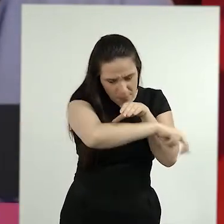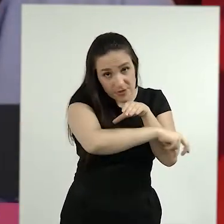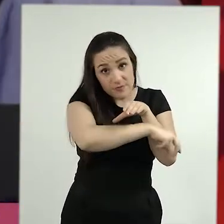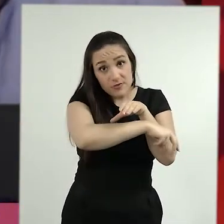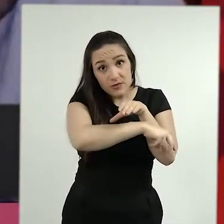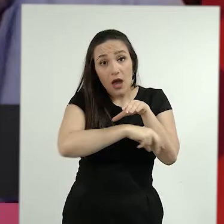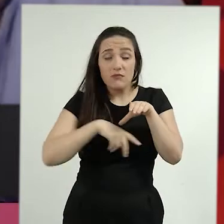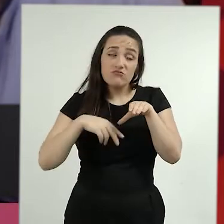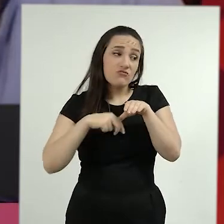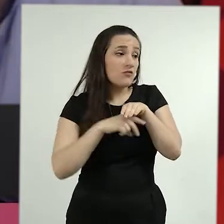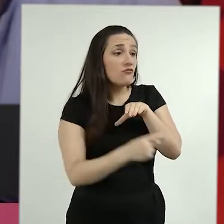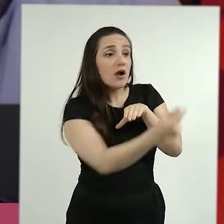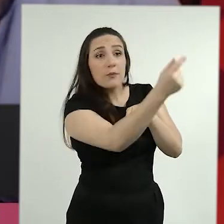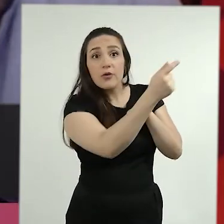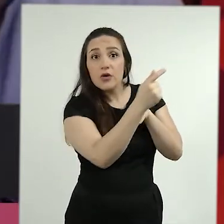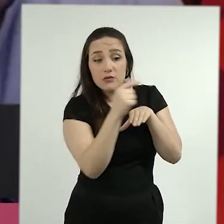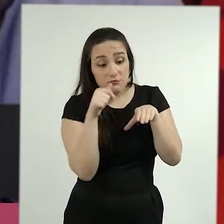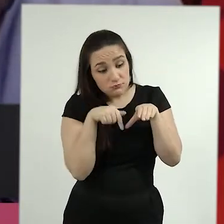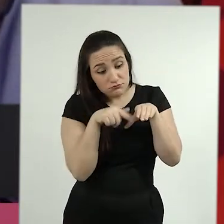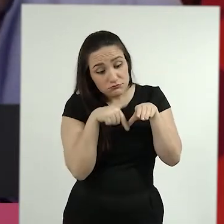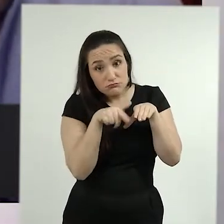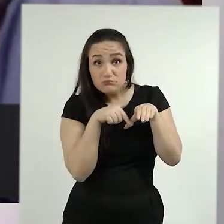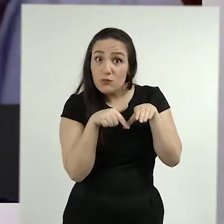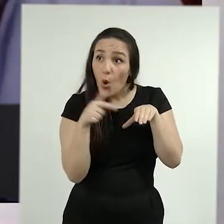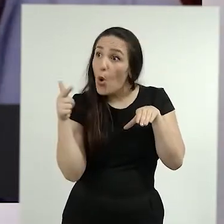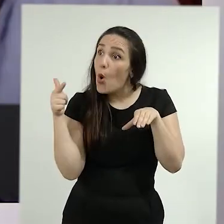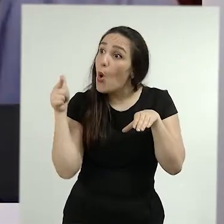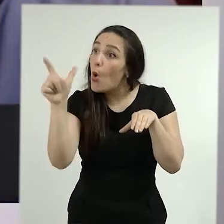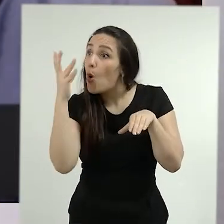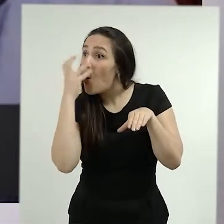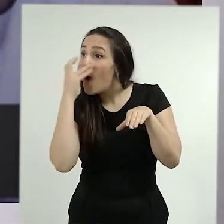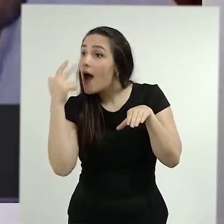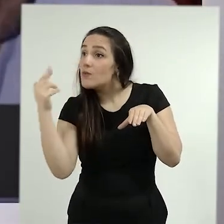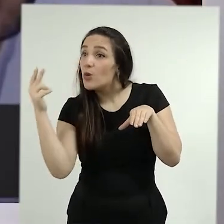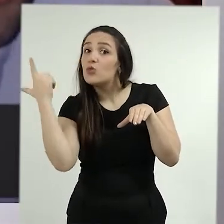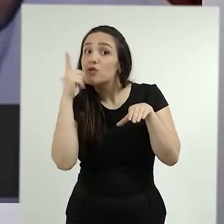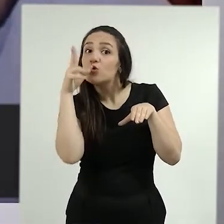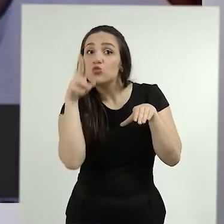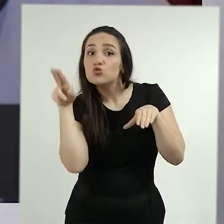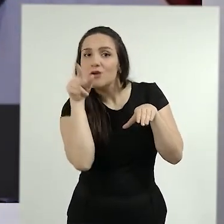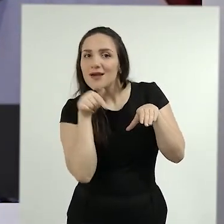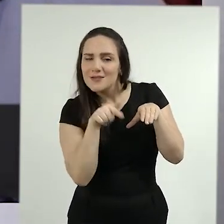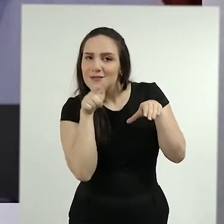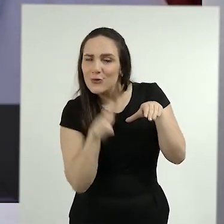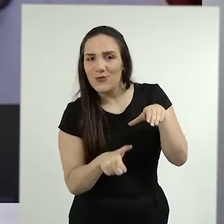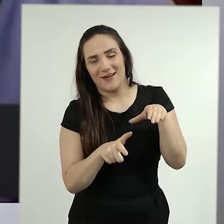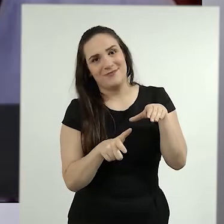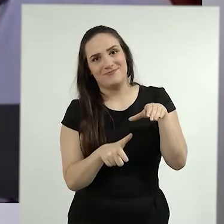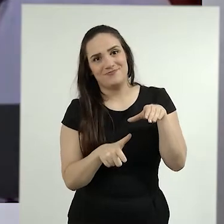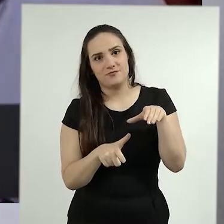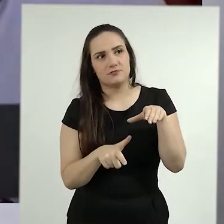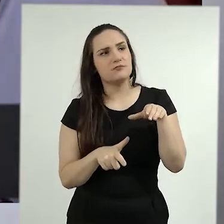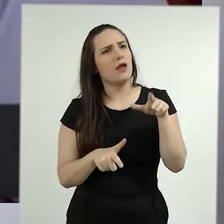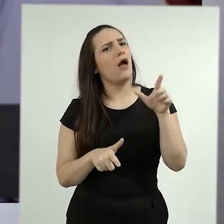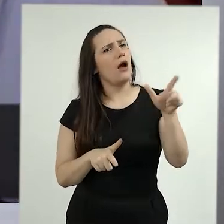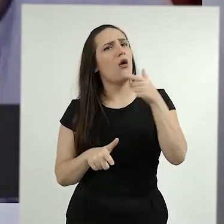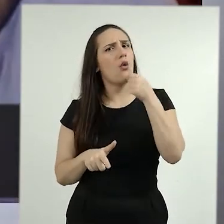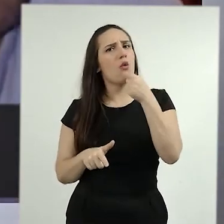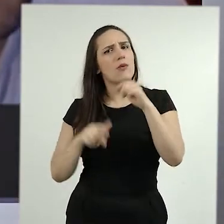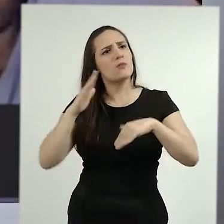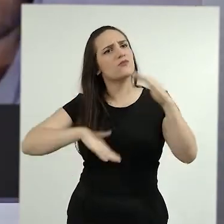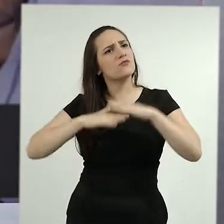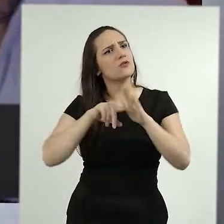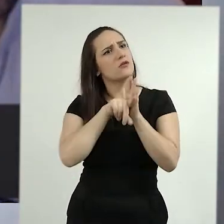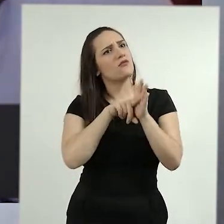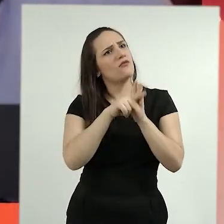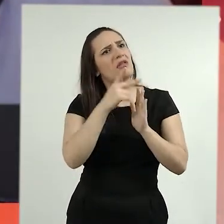ele acabou classificando o tatu canastra, que o seu papel ecológico era muito pouco conhecido no Pantanal, onde ele ocorre,